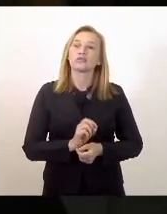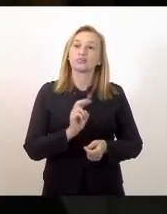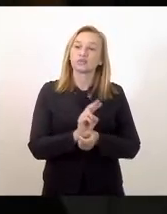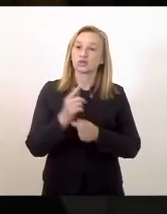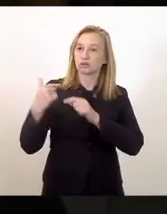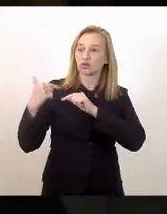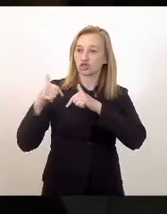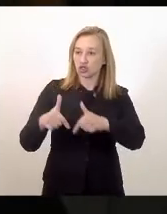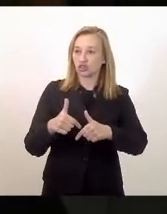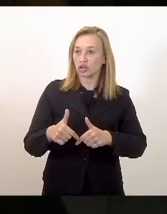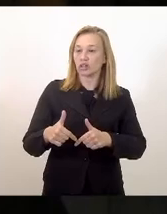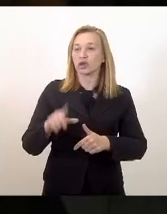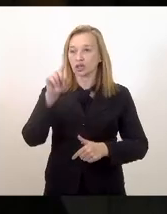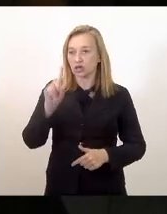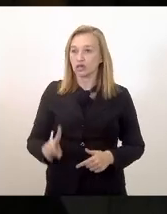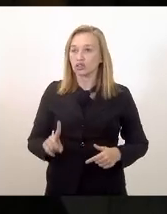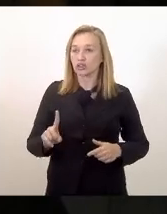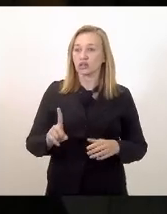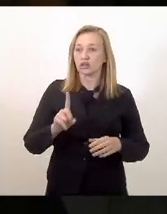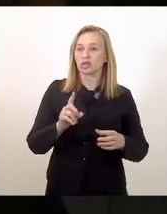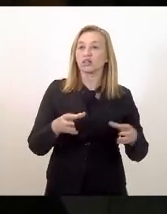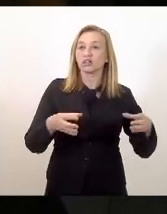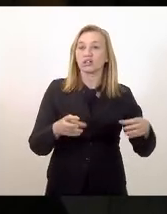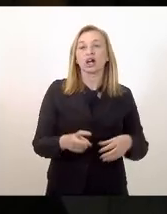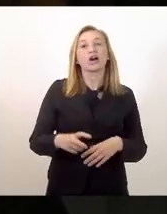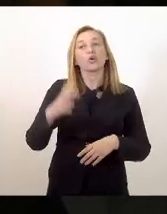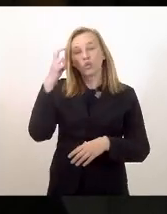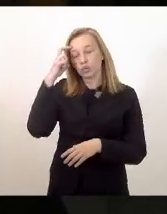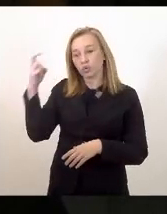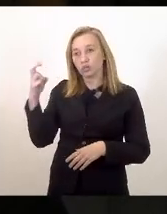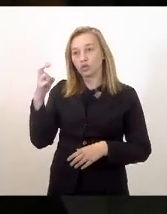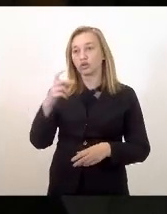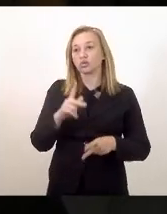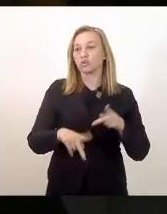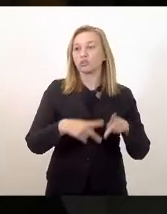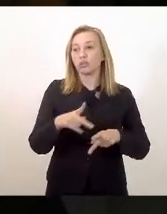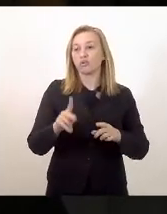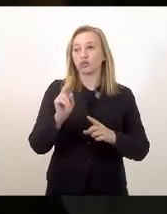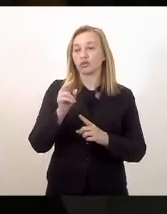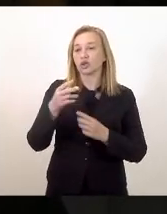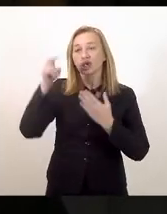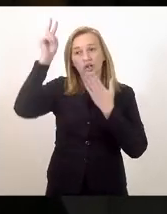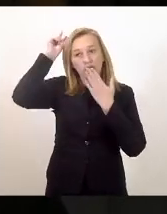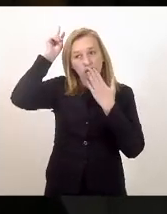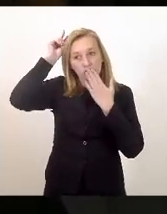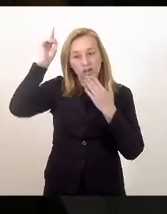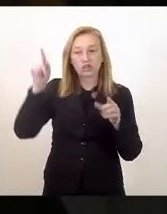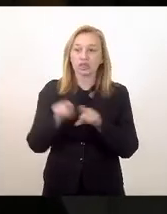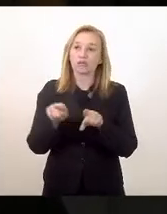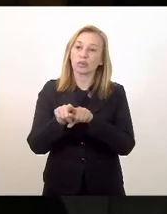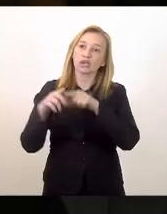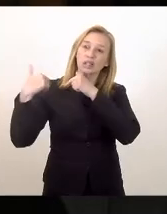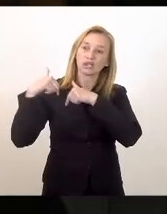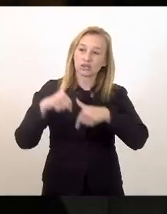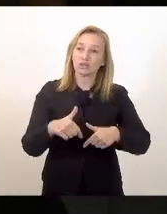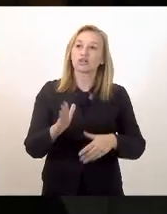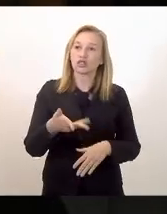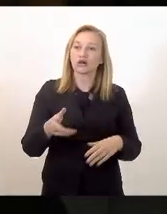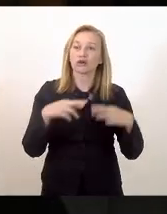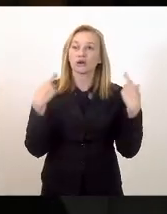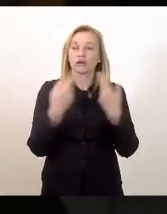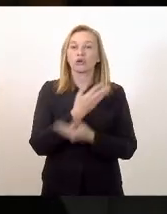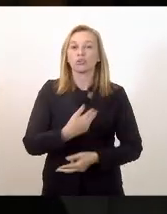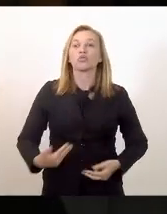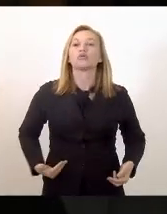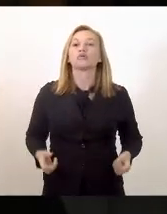direitos e da cultura diferenciada dos povos indígenas, dos povos tradicionais. Deputada Renata, fizemos recentemente uma audiência pública sobre esse tema. Enfim,